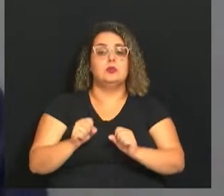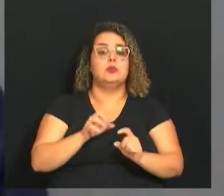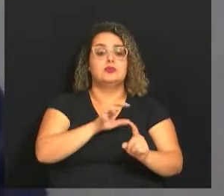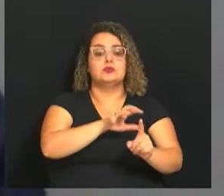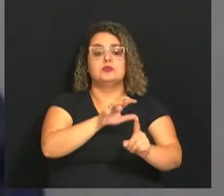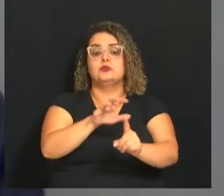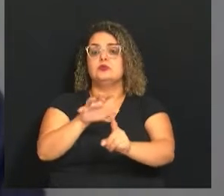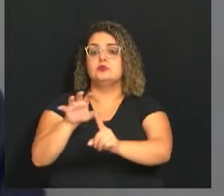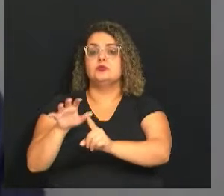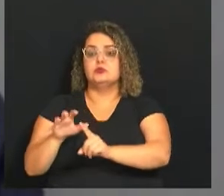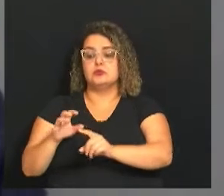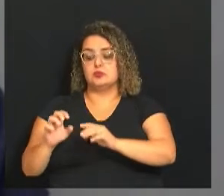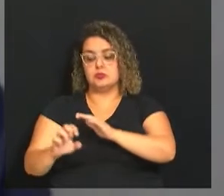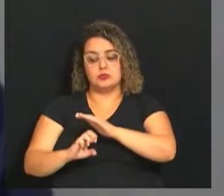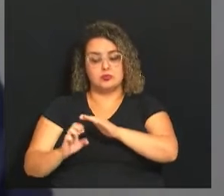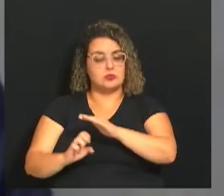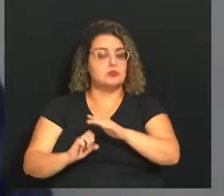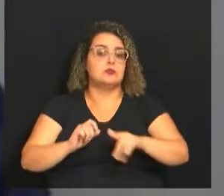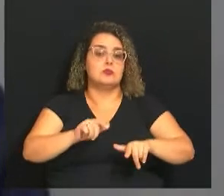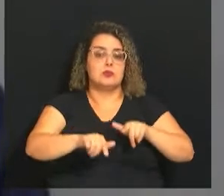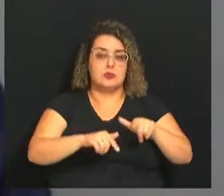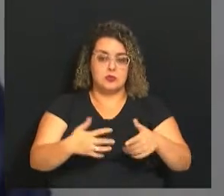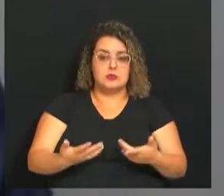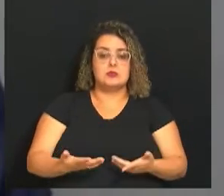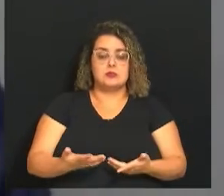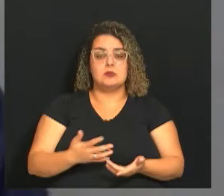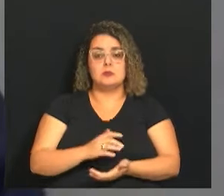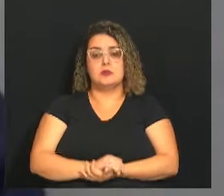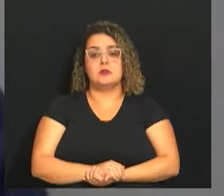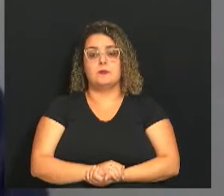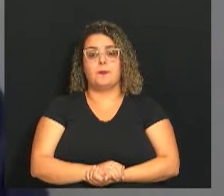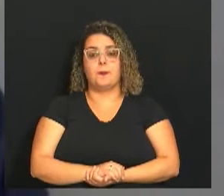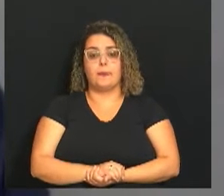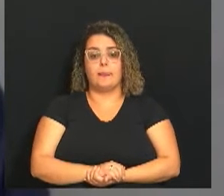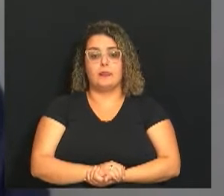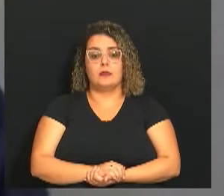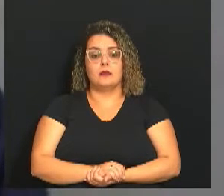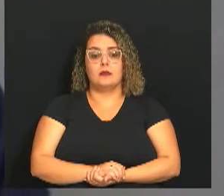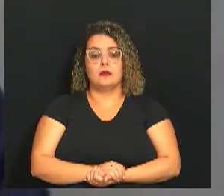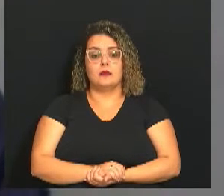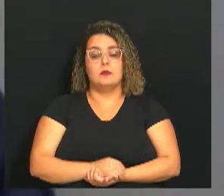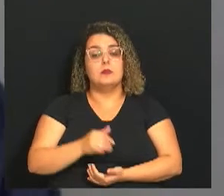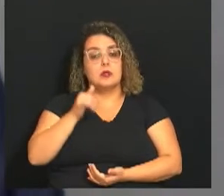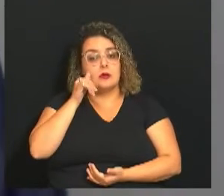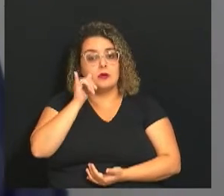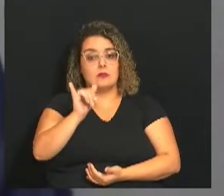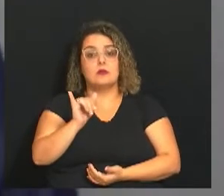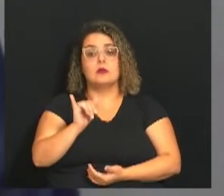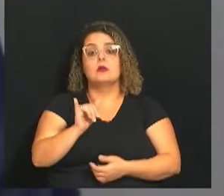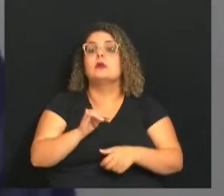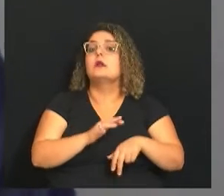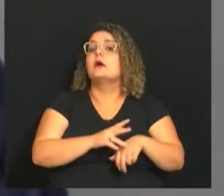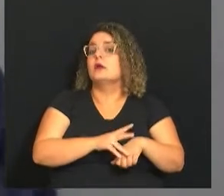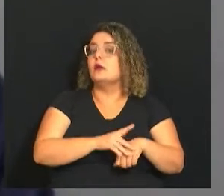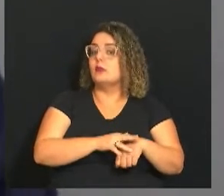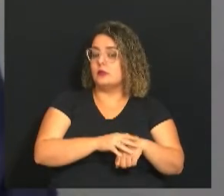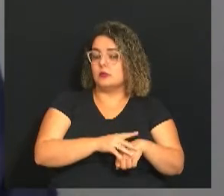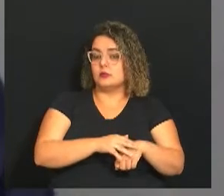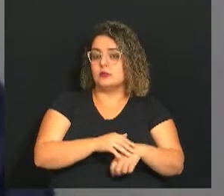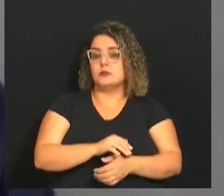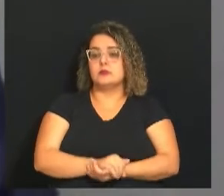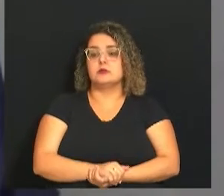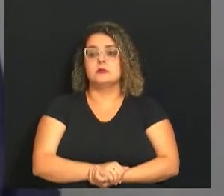as empresas e os trabalhadores e da necessidade de prevenção quanto à doença. Para que vocês